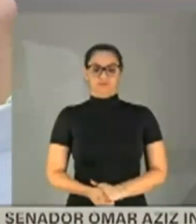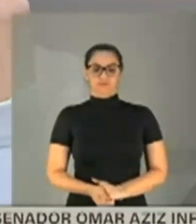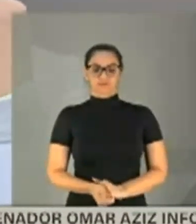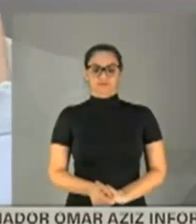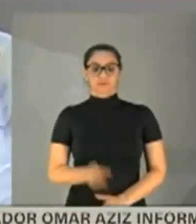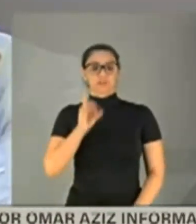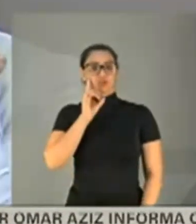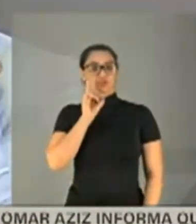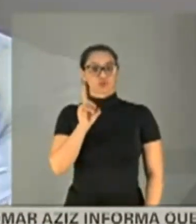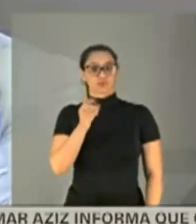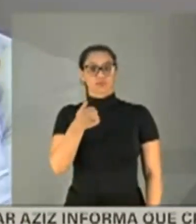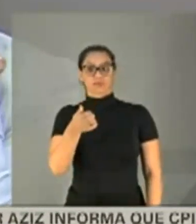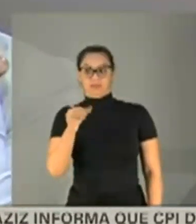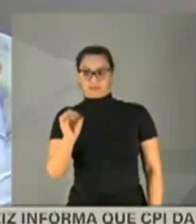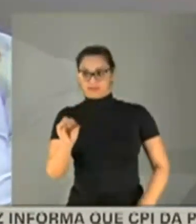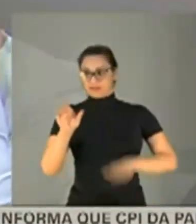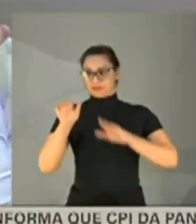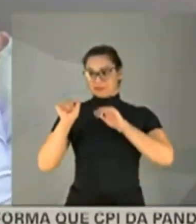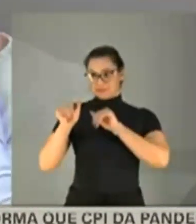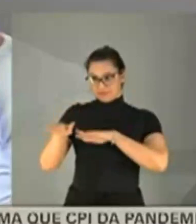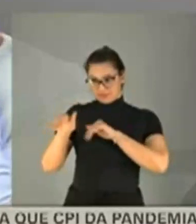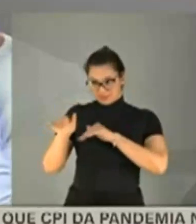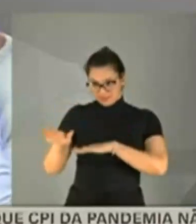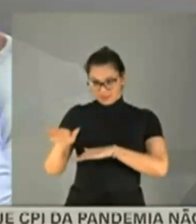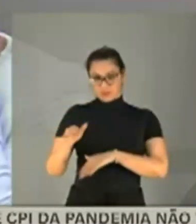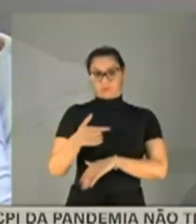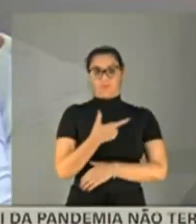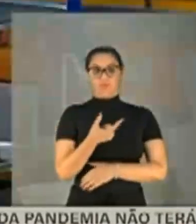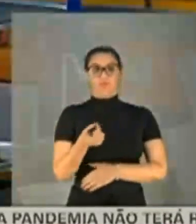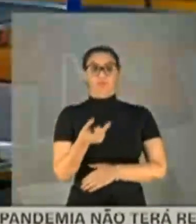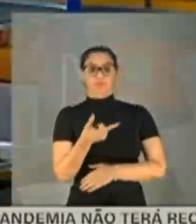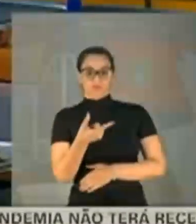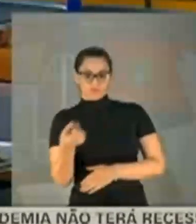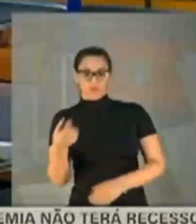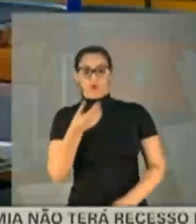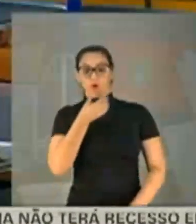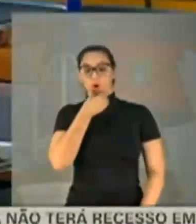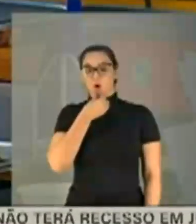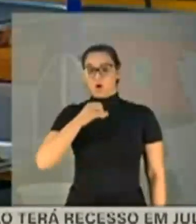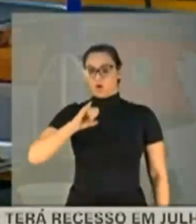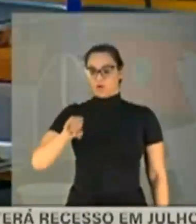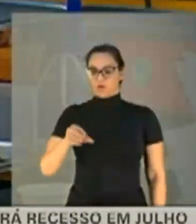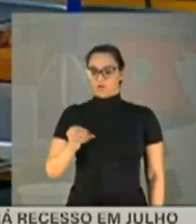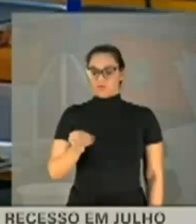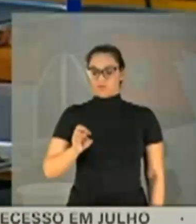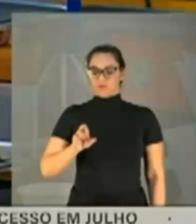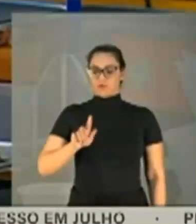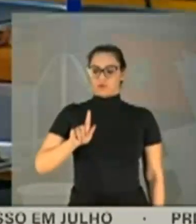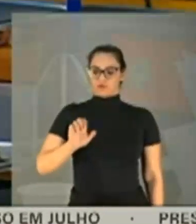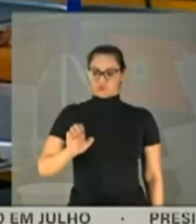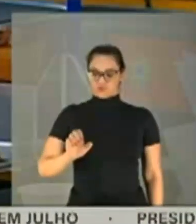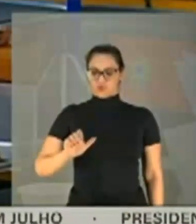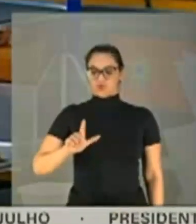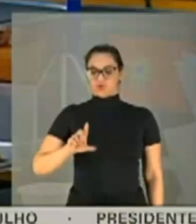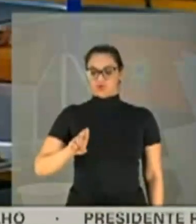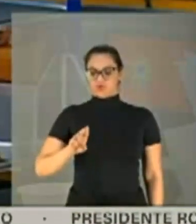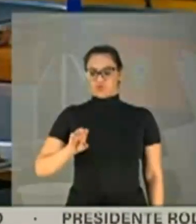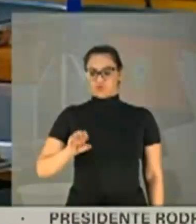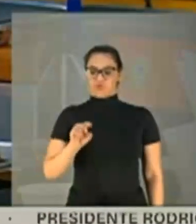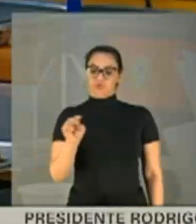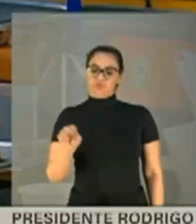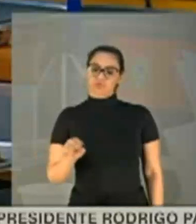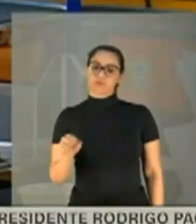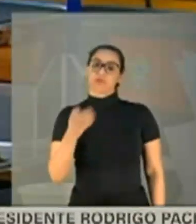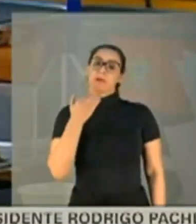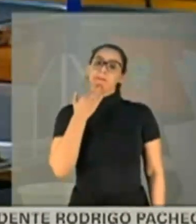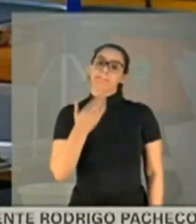No dia 10 de setembro de 2020, o senhor Jorge Luiz Corman solicitou a exoneração